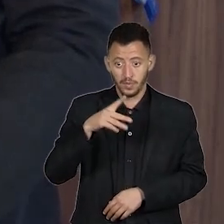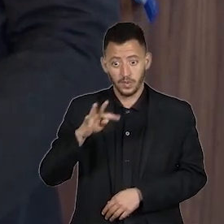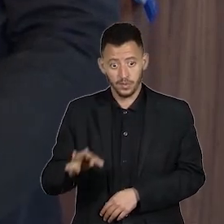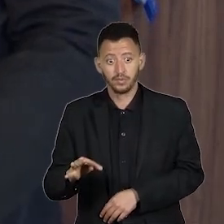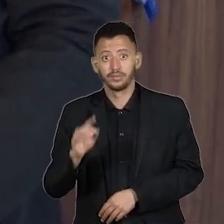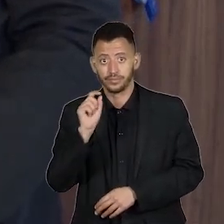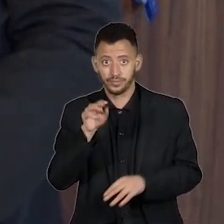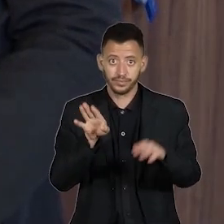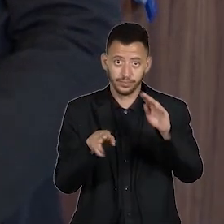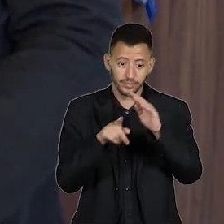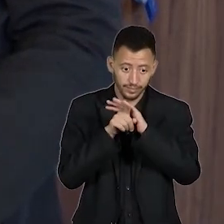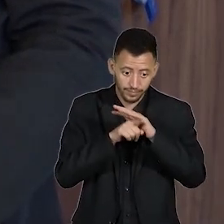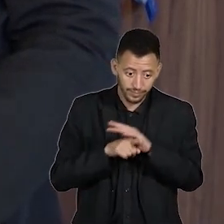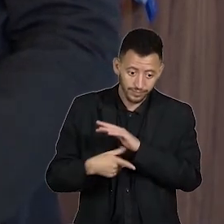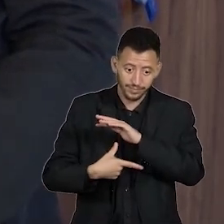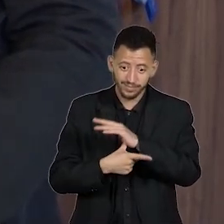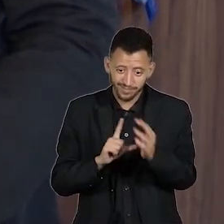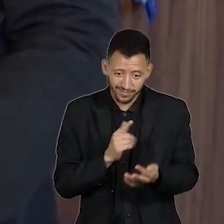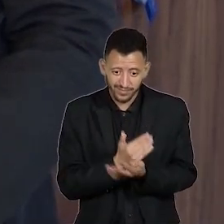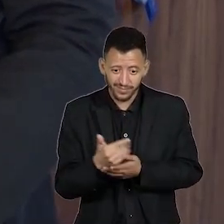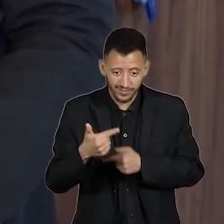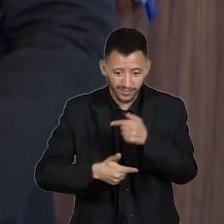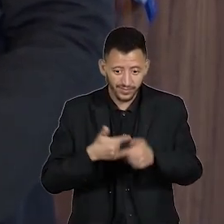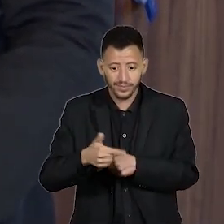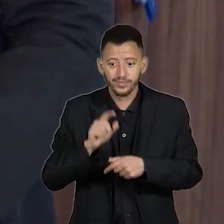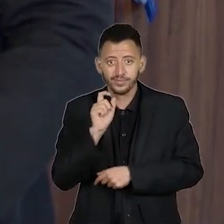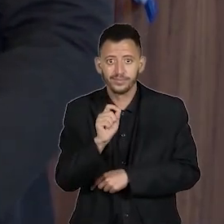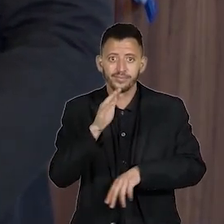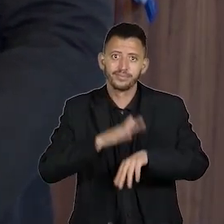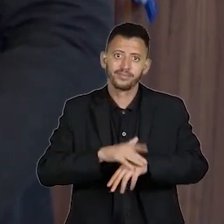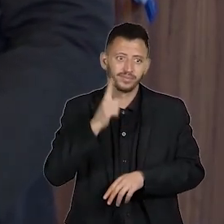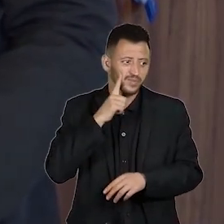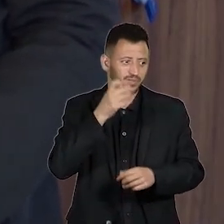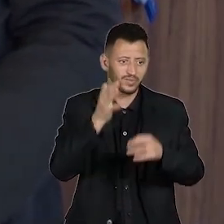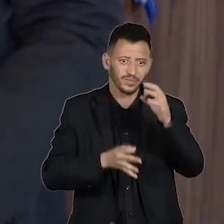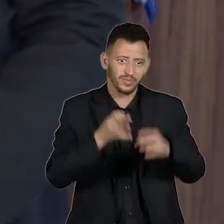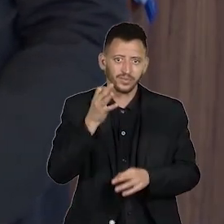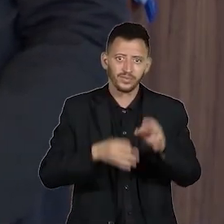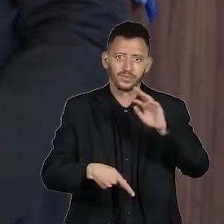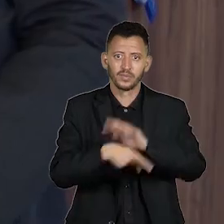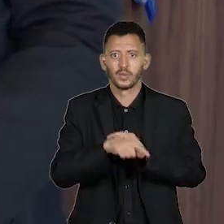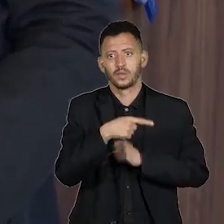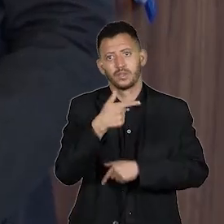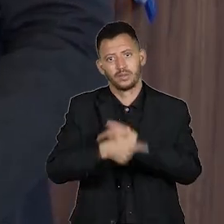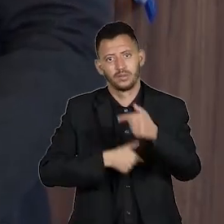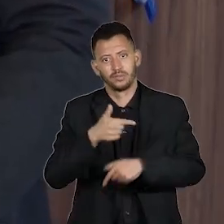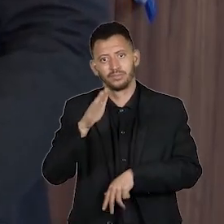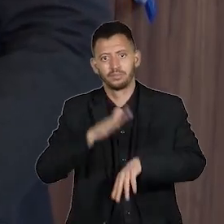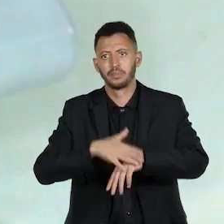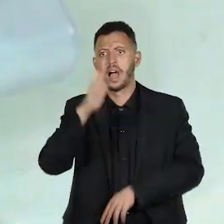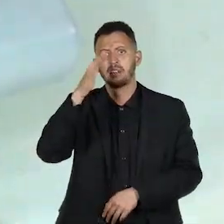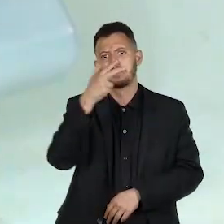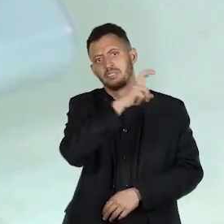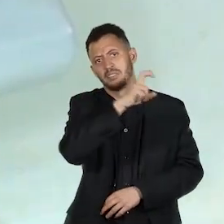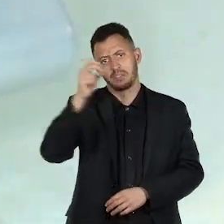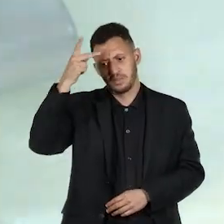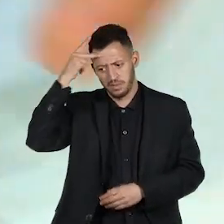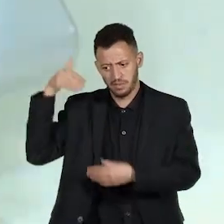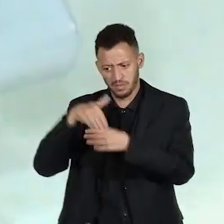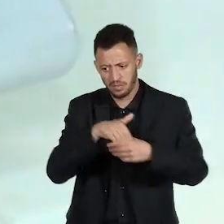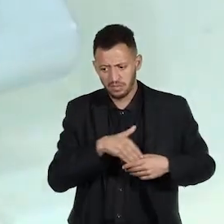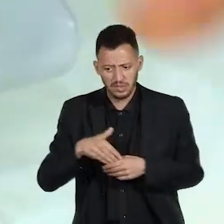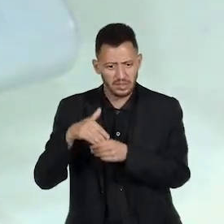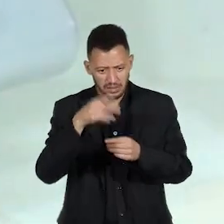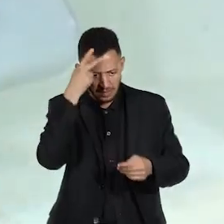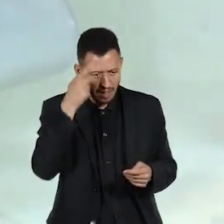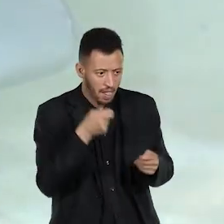o Ministério do Trabalho investigando o ilícito trabalhista a ser ajuizado perante a Justiça do Trabalho. Até outubro, mais